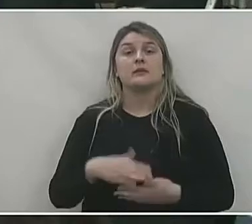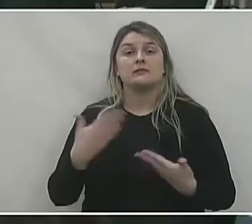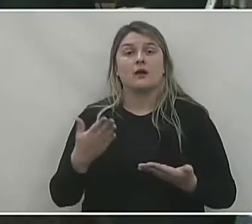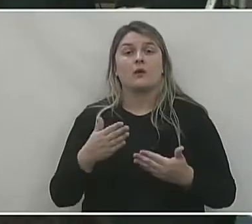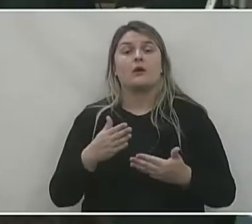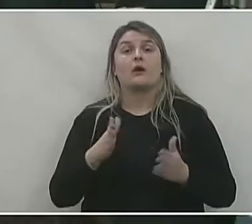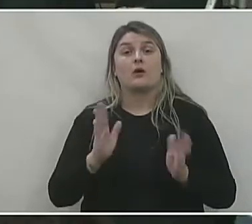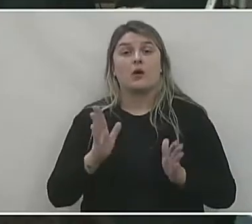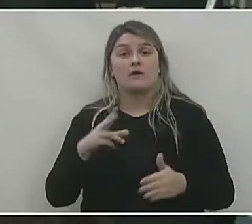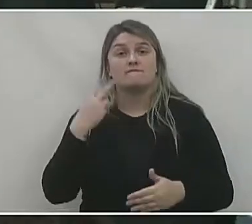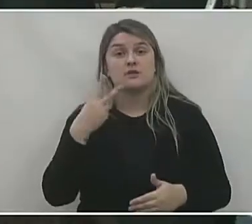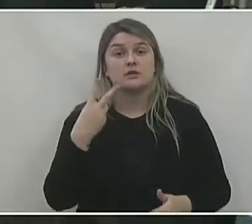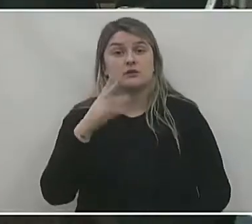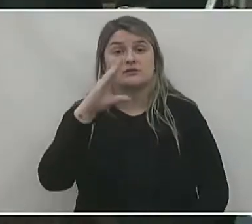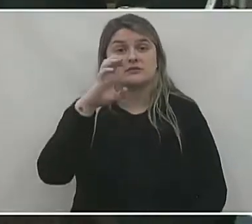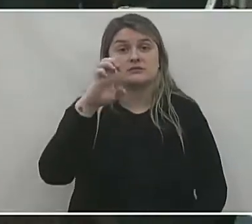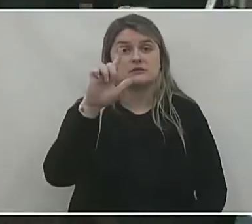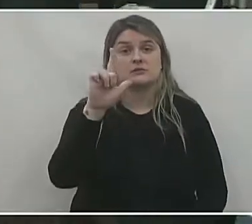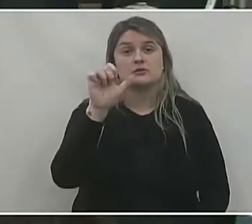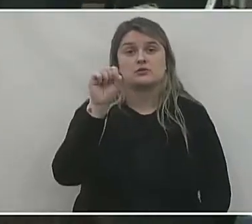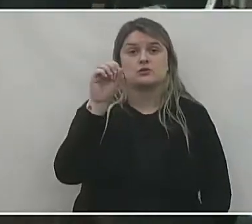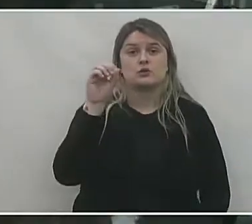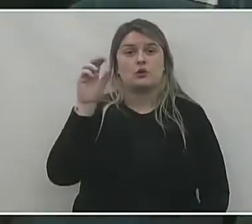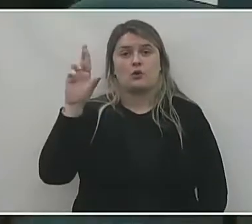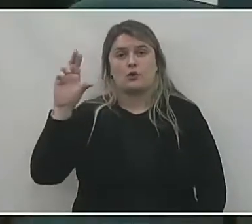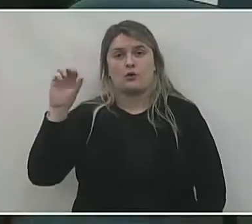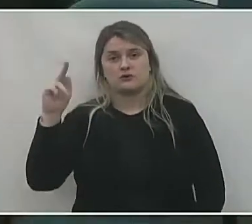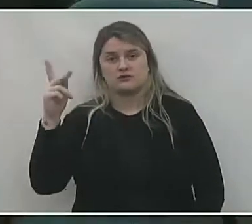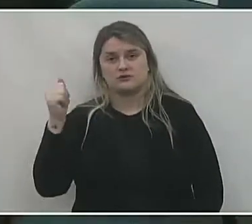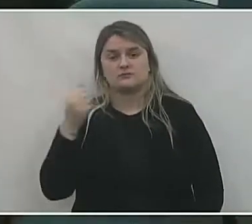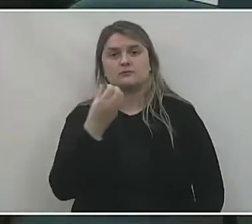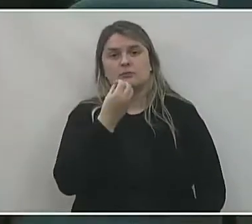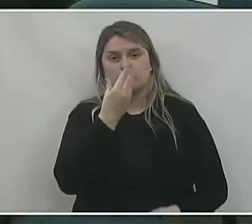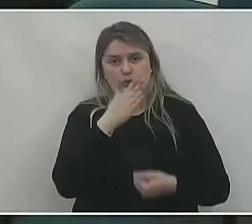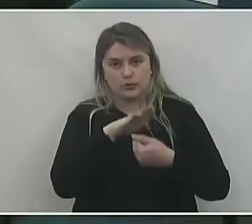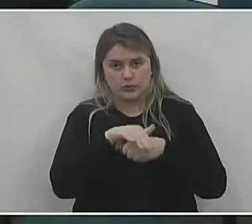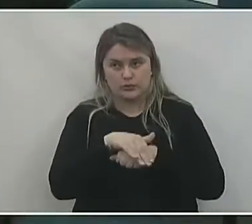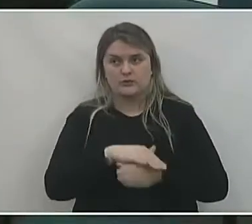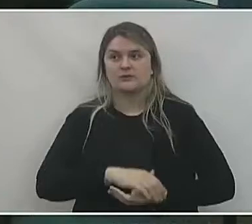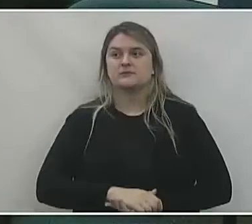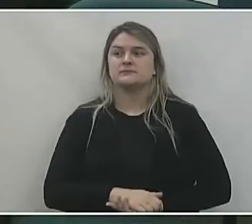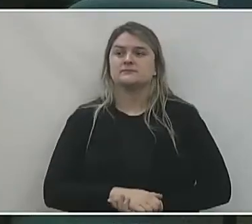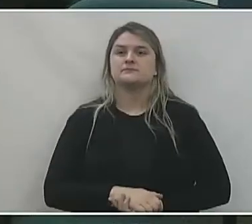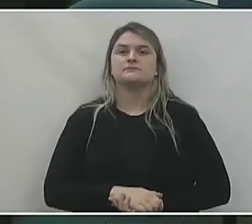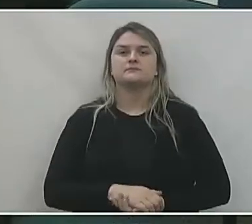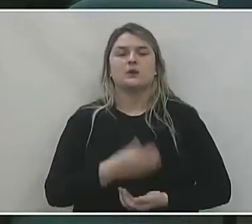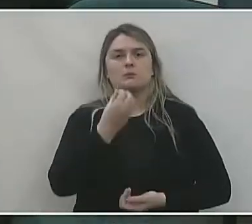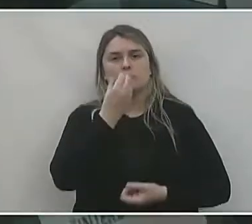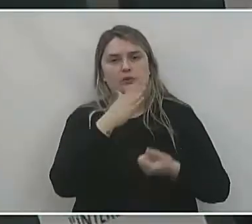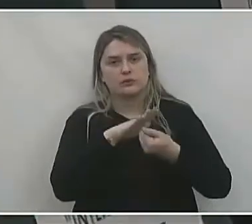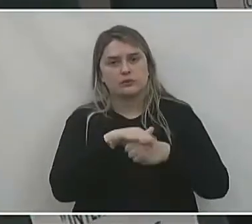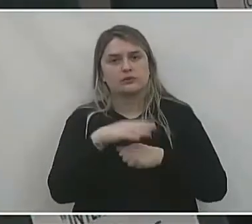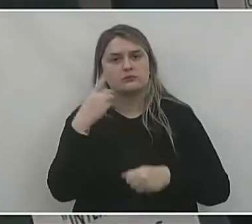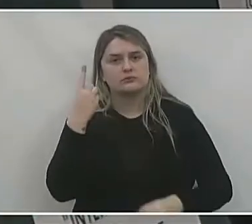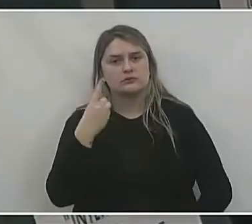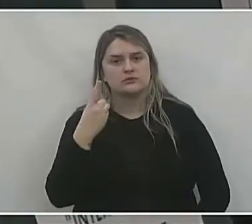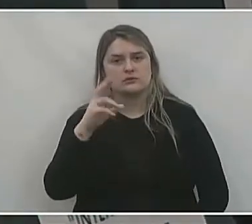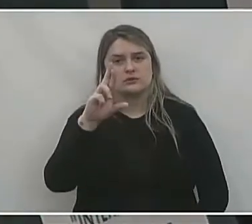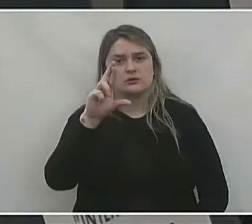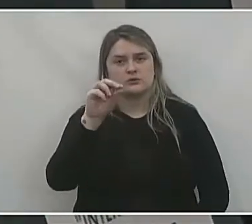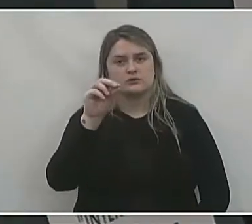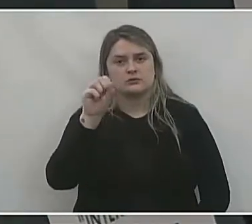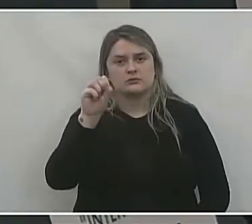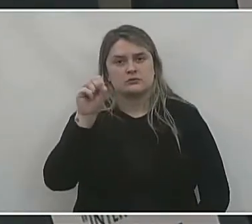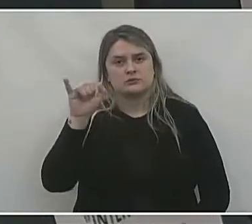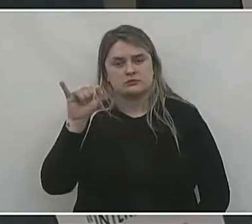Então, com a palavra, o vereador Celso Rocha. Boa noite, Boa noite. deputado Rossoni.